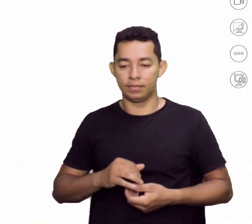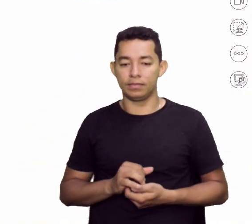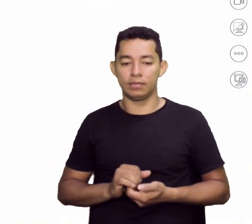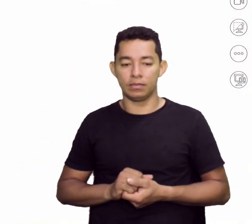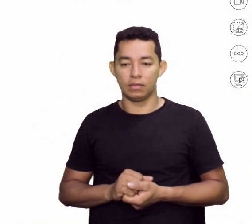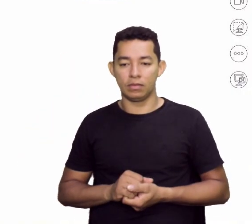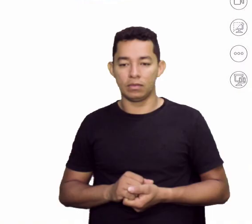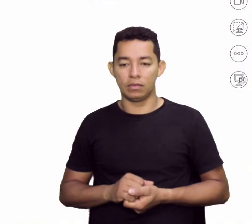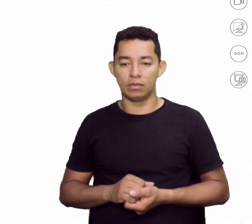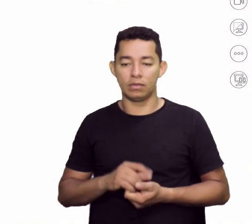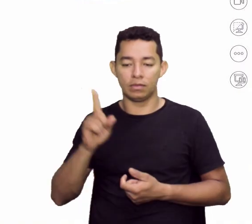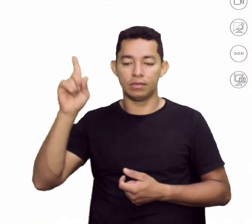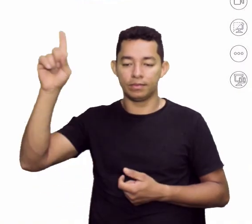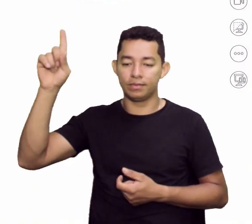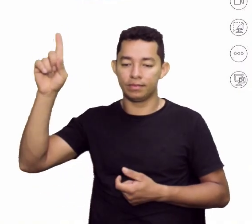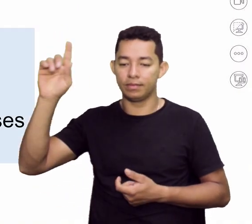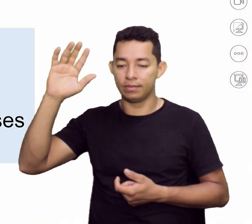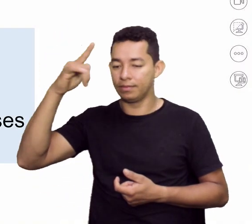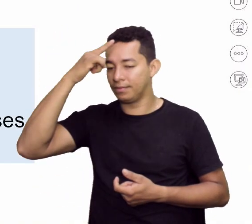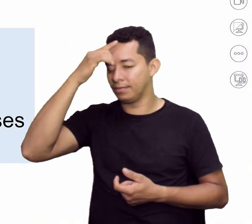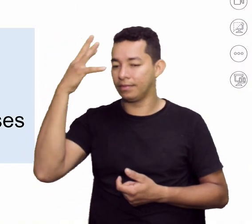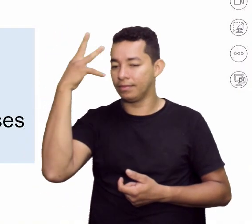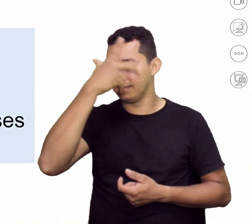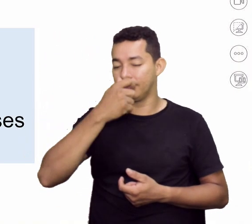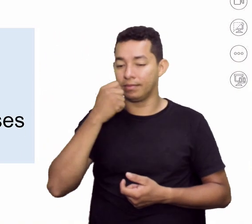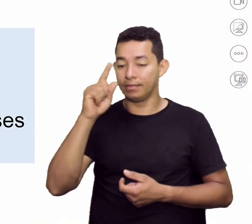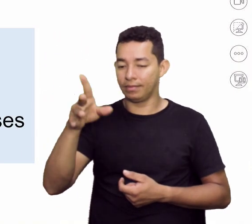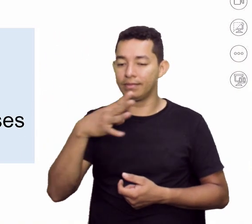lindo aqui vocês já sabem, né? Vamos seguir.